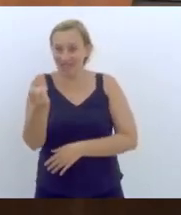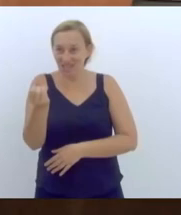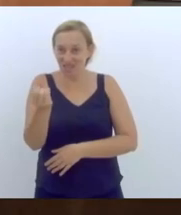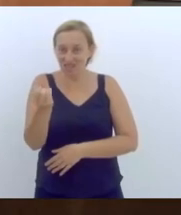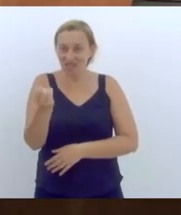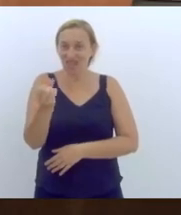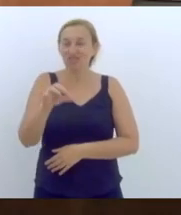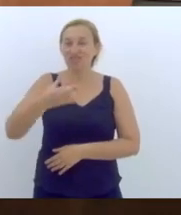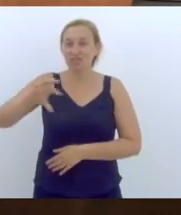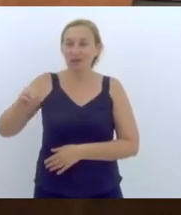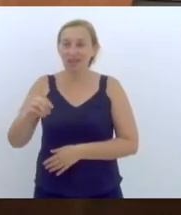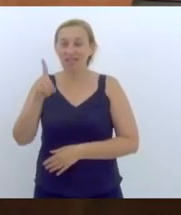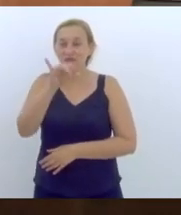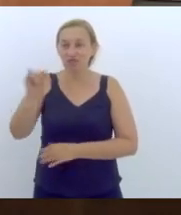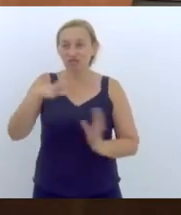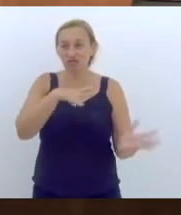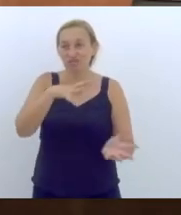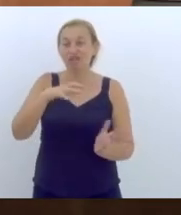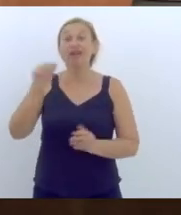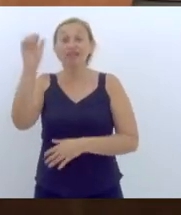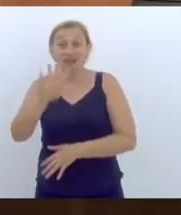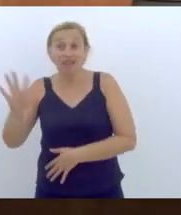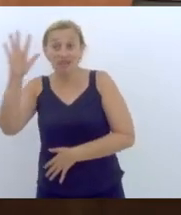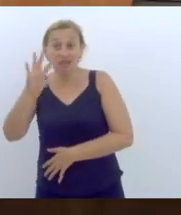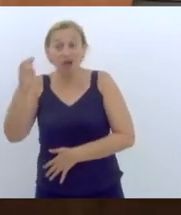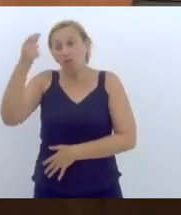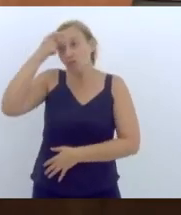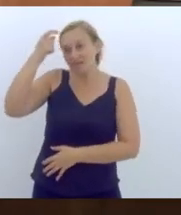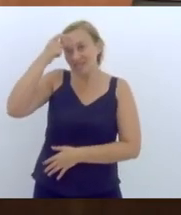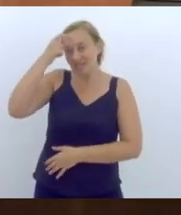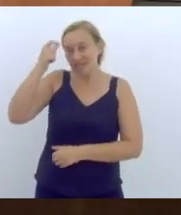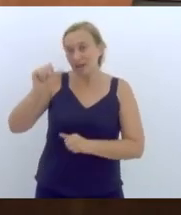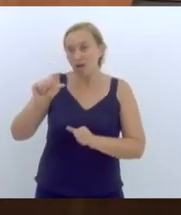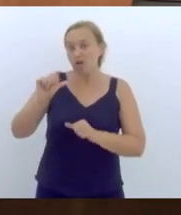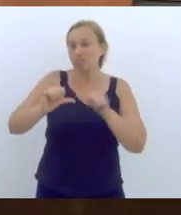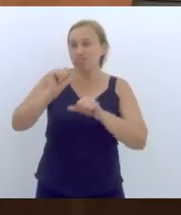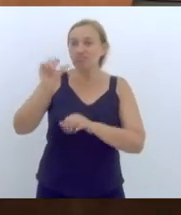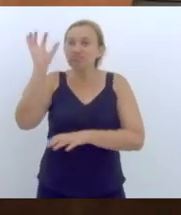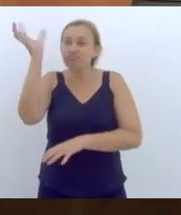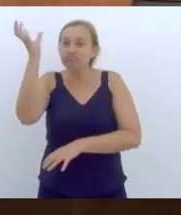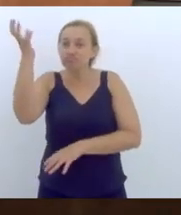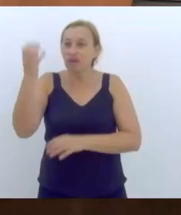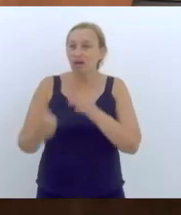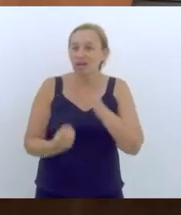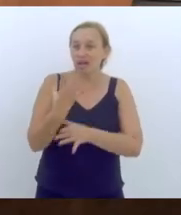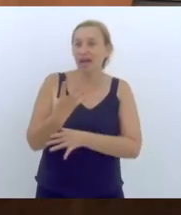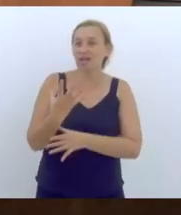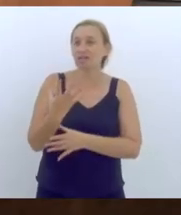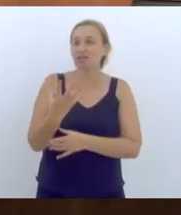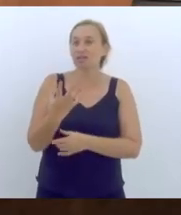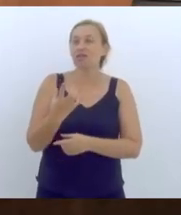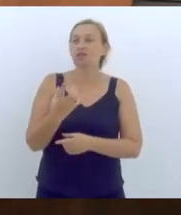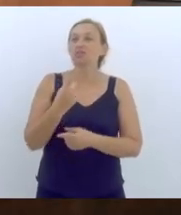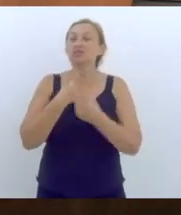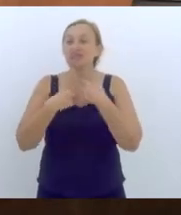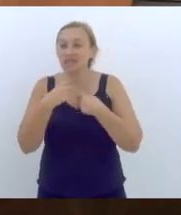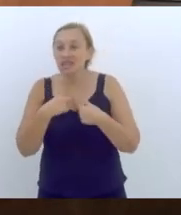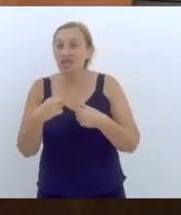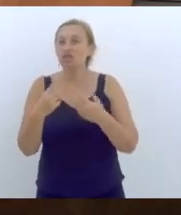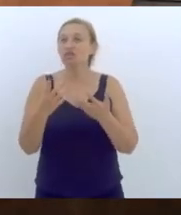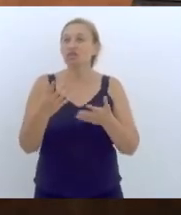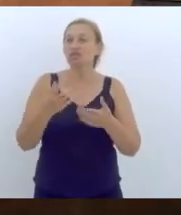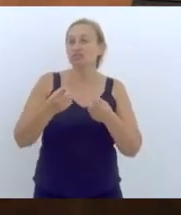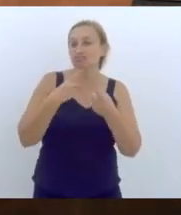o Dia Nacional da Conscientização sobre Mudanças Climáticas, criado com o intuito exatamente de viabilizar debates